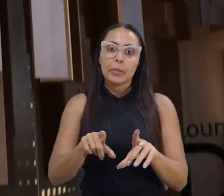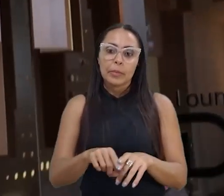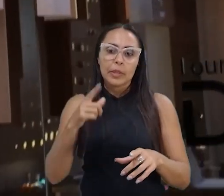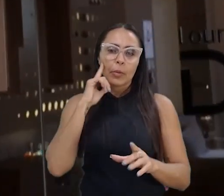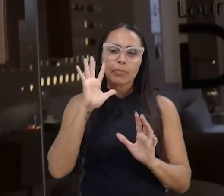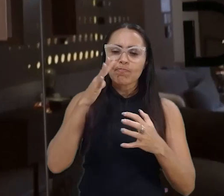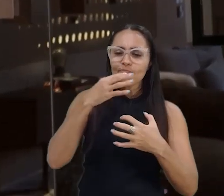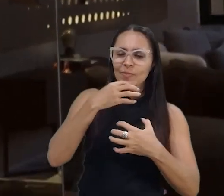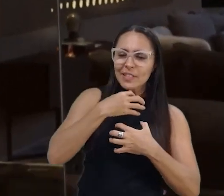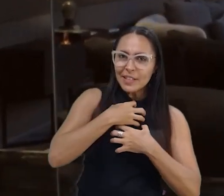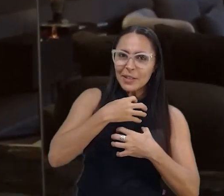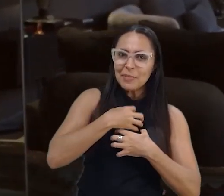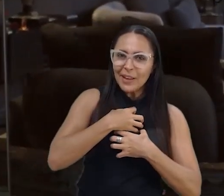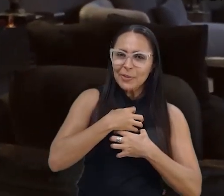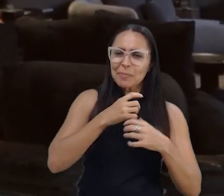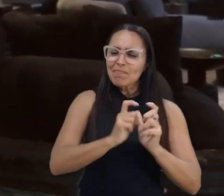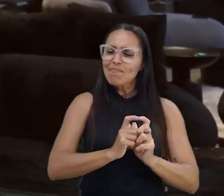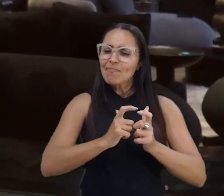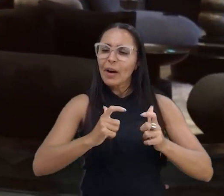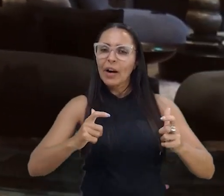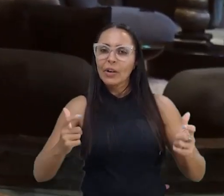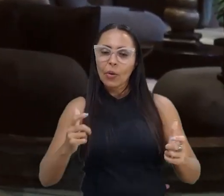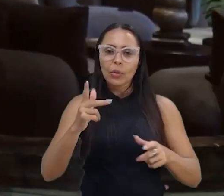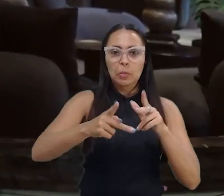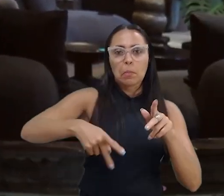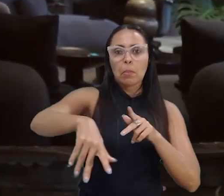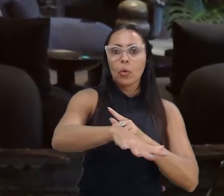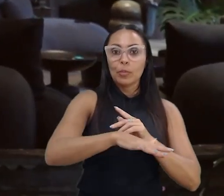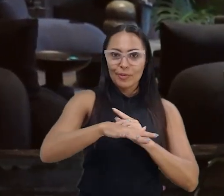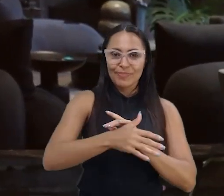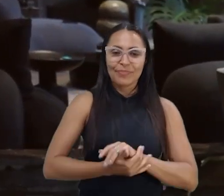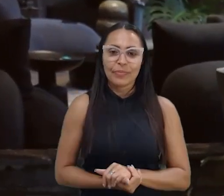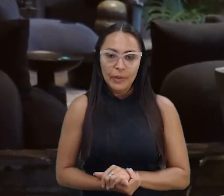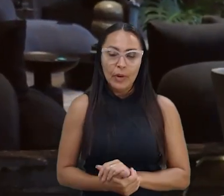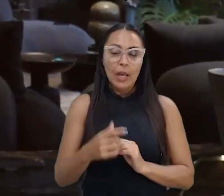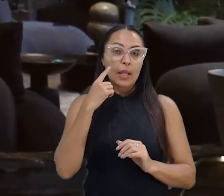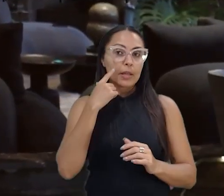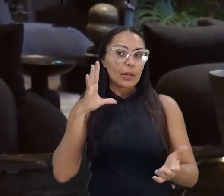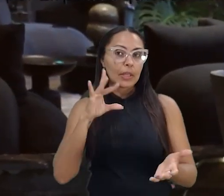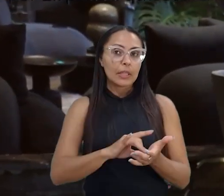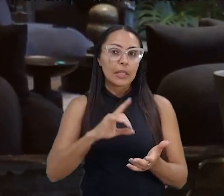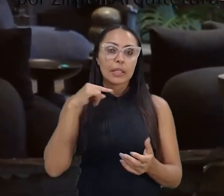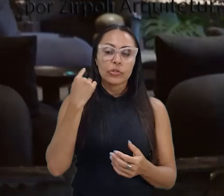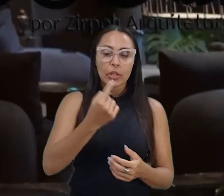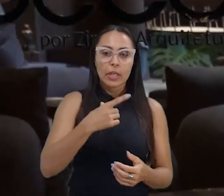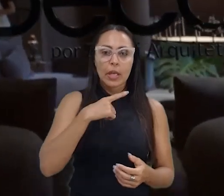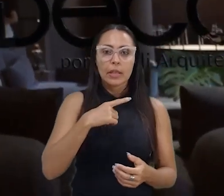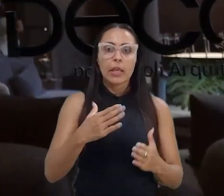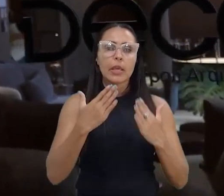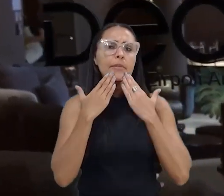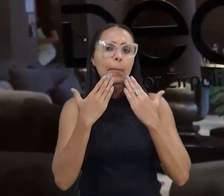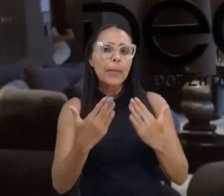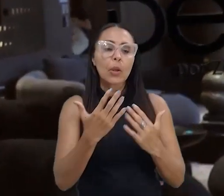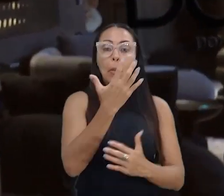essa sensação e esse leque maior de atingir os outros públicos. Com relação a tendências, a gente tem esse apelo